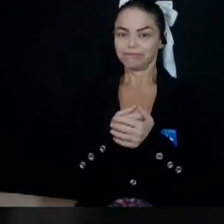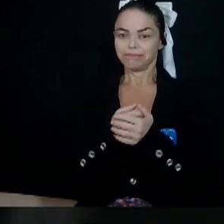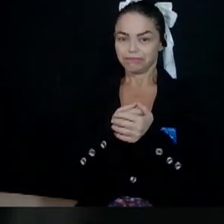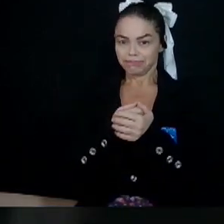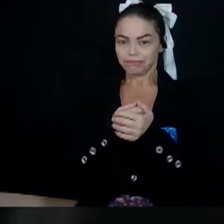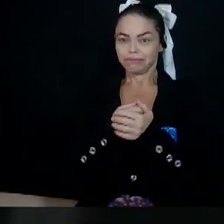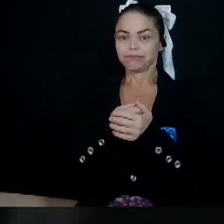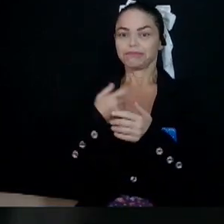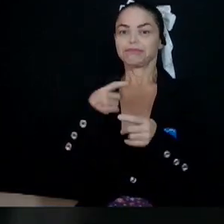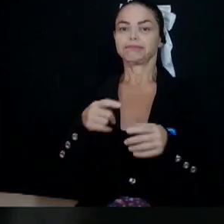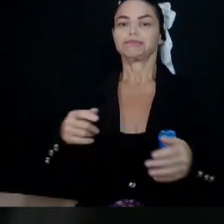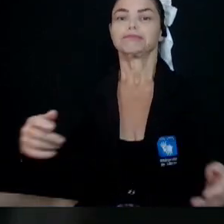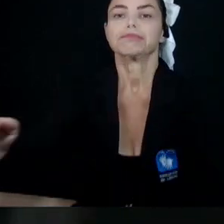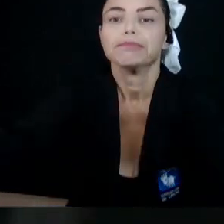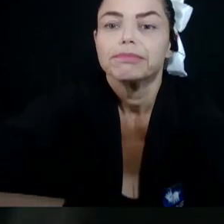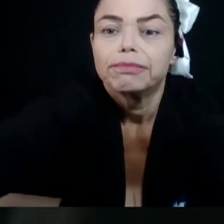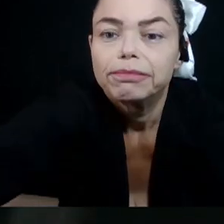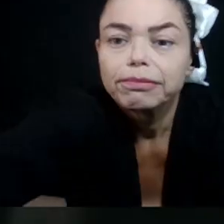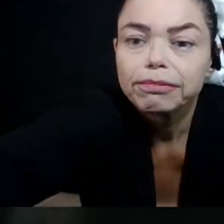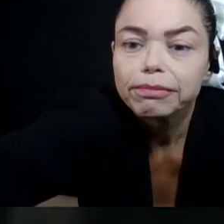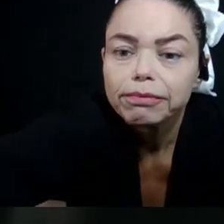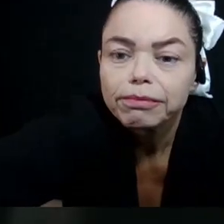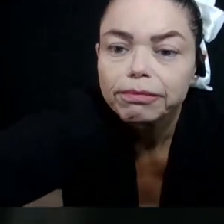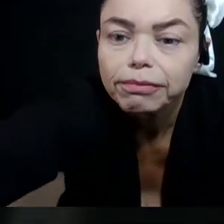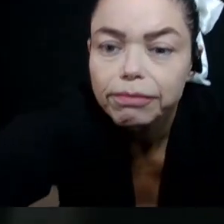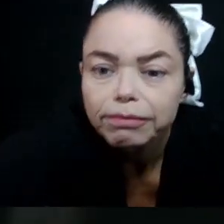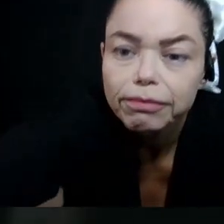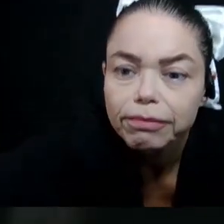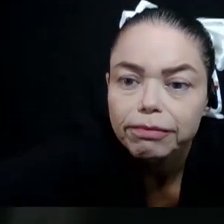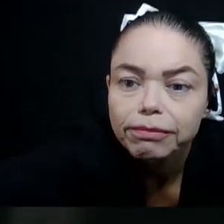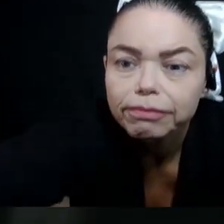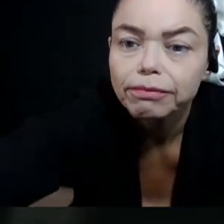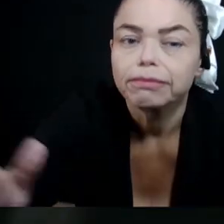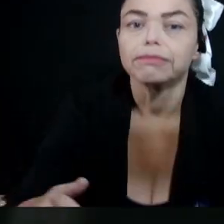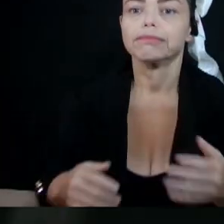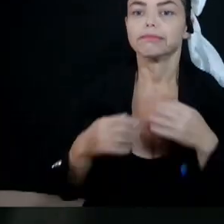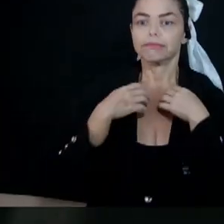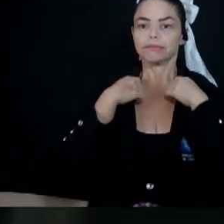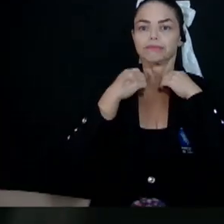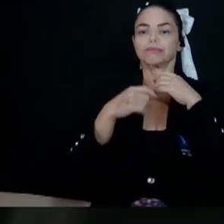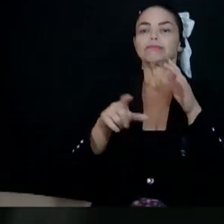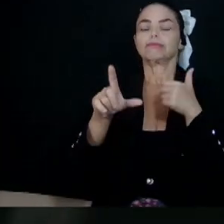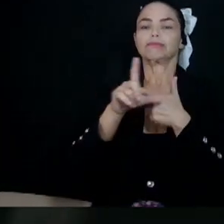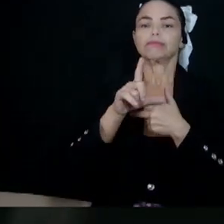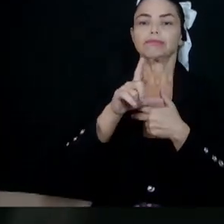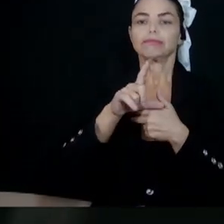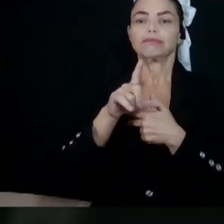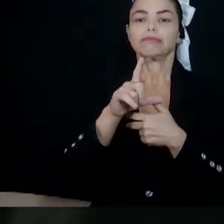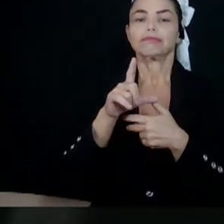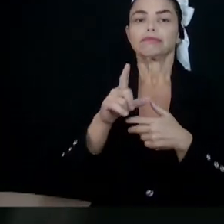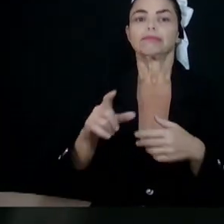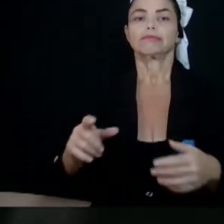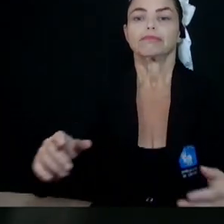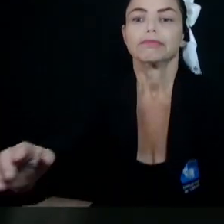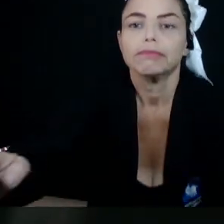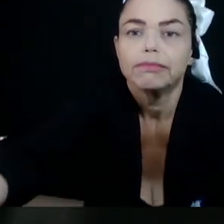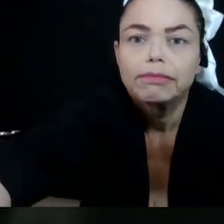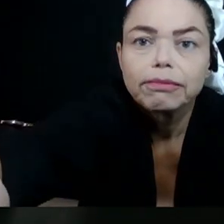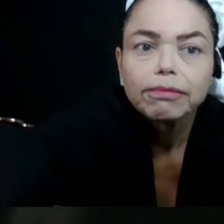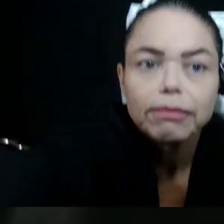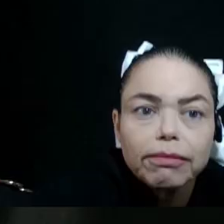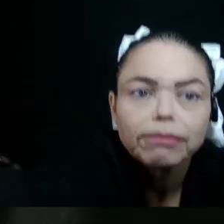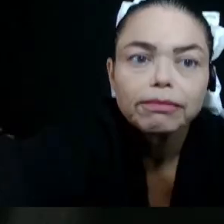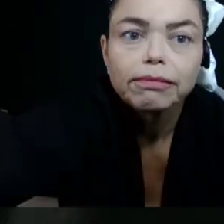pena a gente tocar em um ponto muito importante quando a gente fala dessa nova legislação do ECA Digital. O ECA Digital ele não substitui